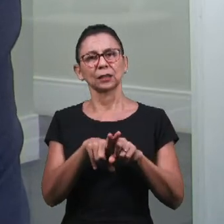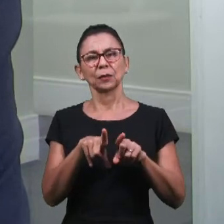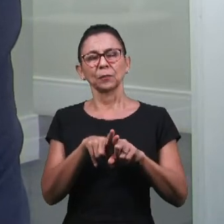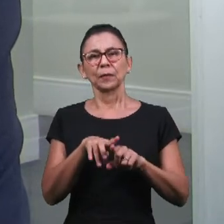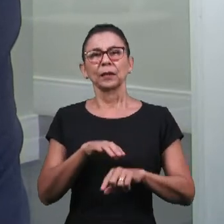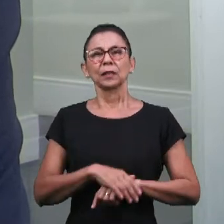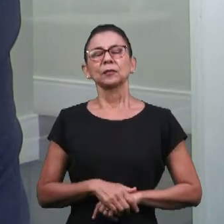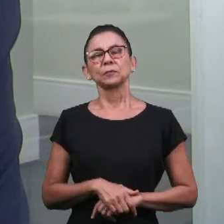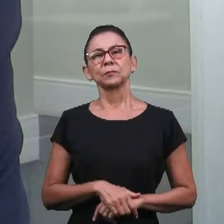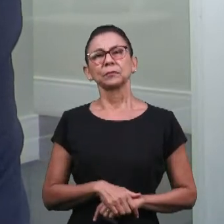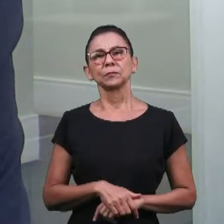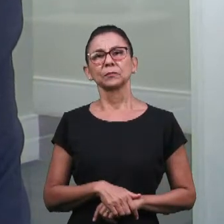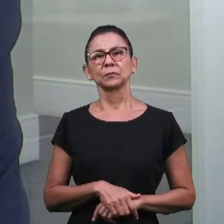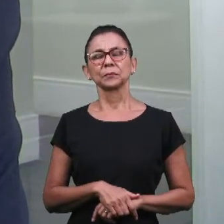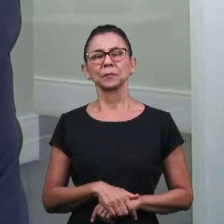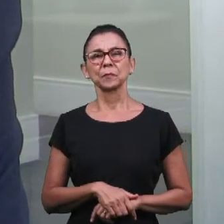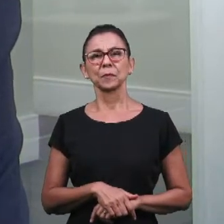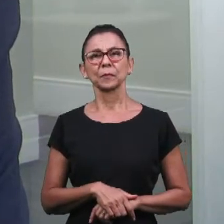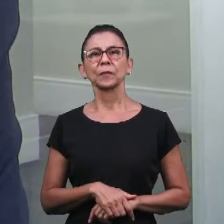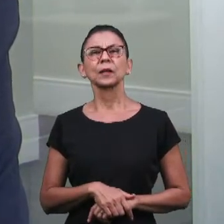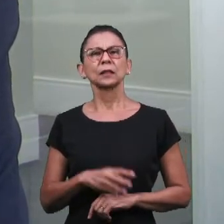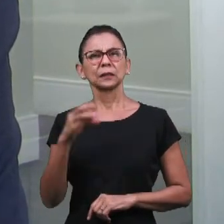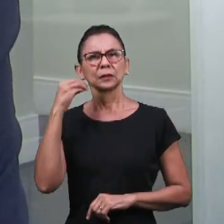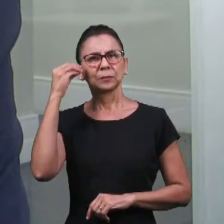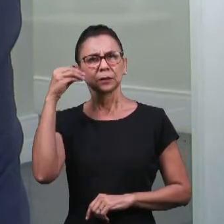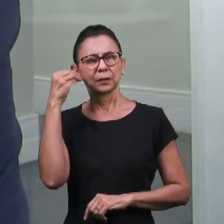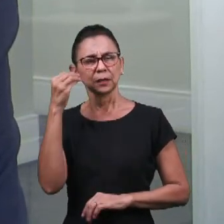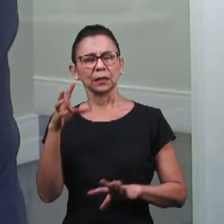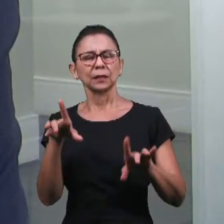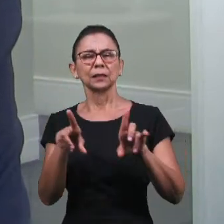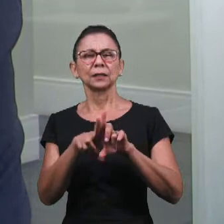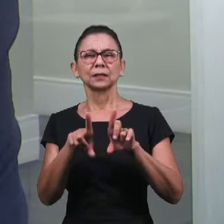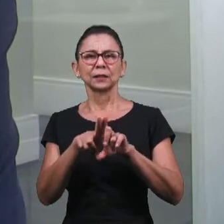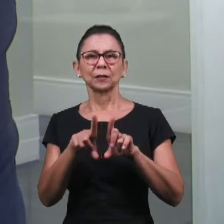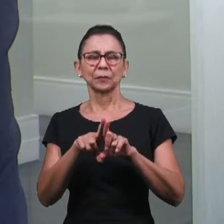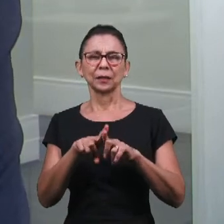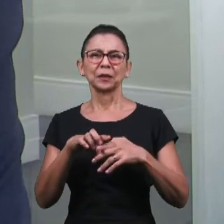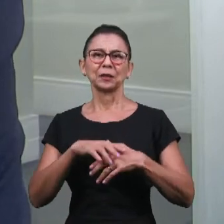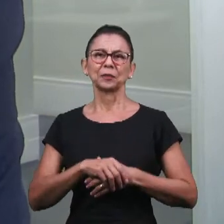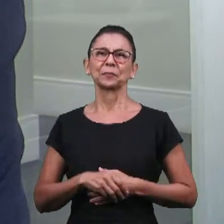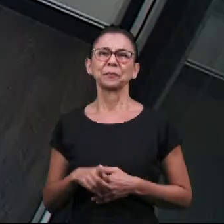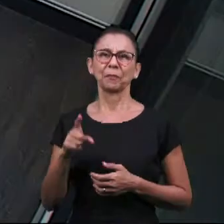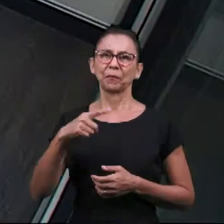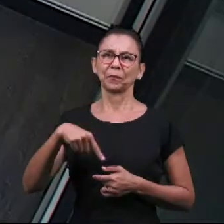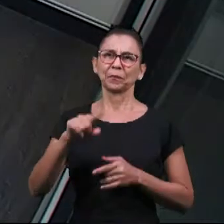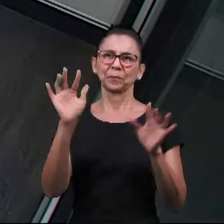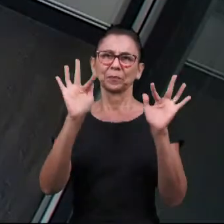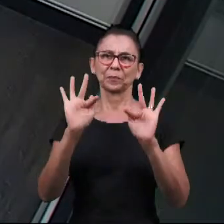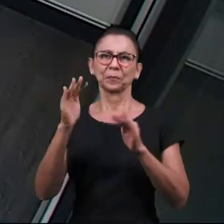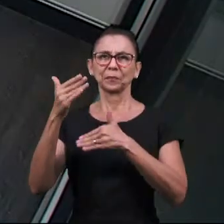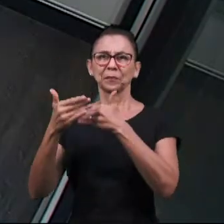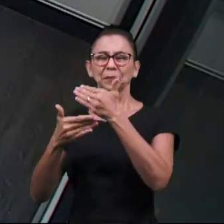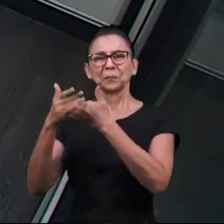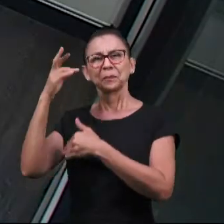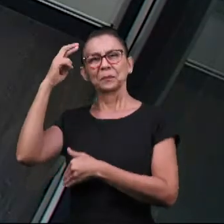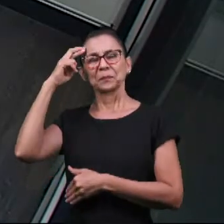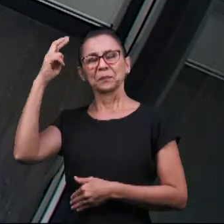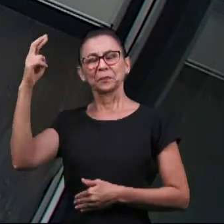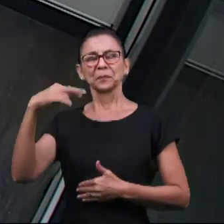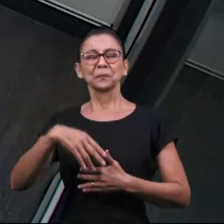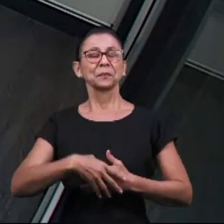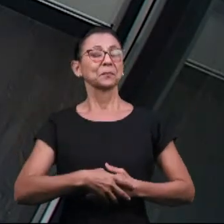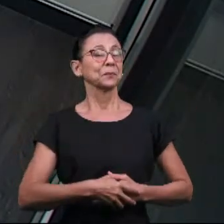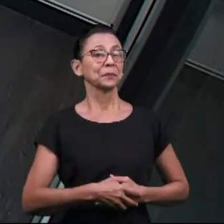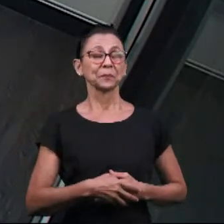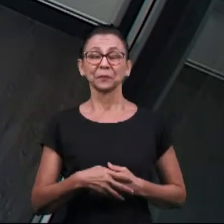depois. E a nossa família, graças a Deus, está aí, alegre na presença do Senhor. Aleluia, sem dúvidas, né? E,